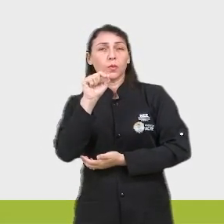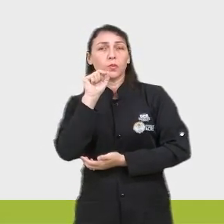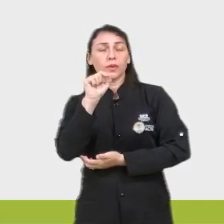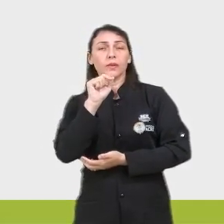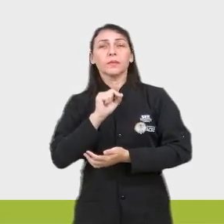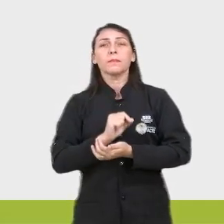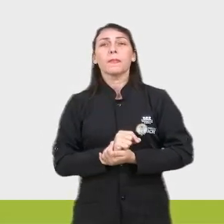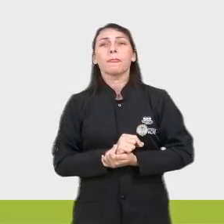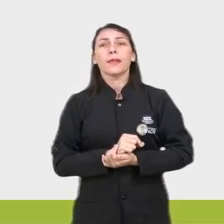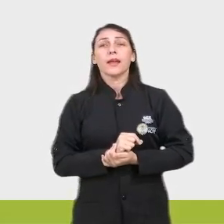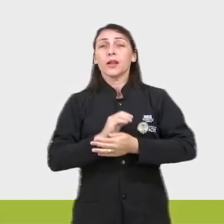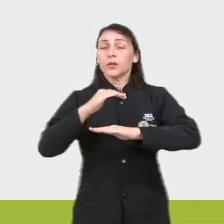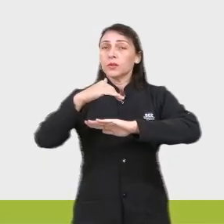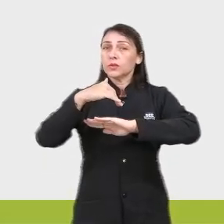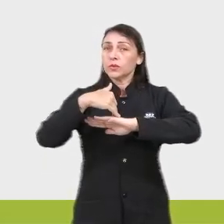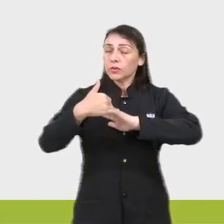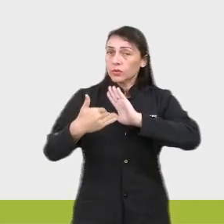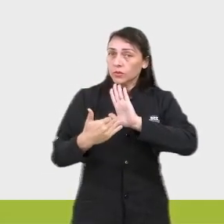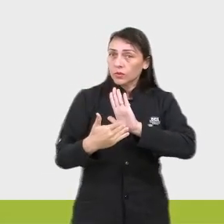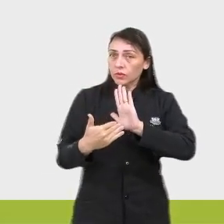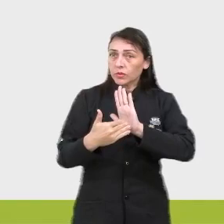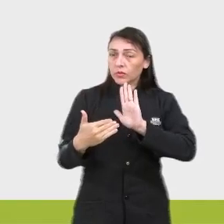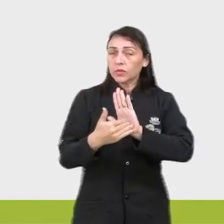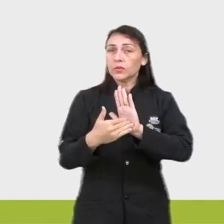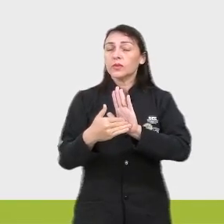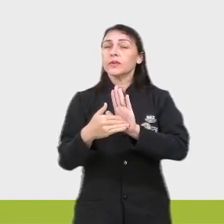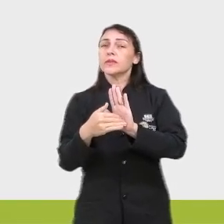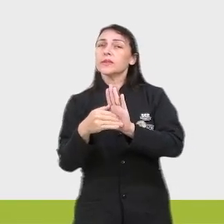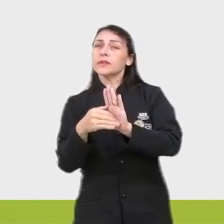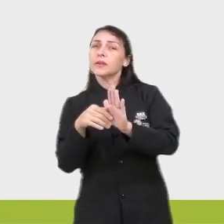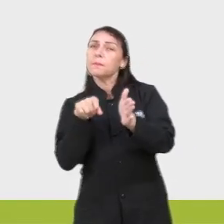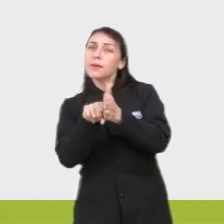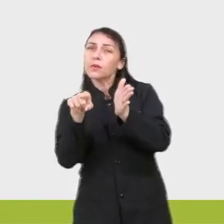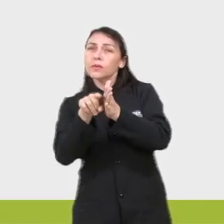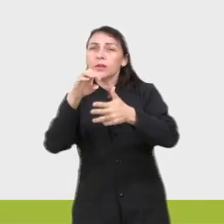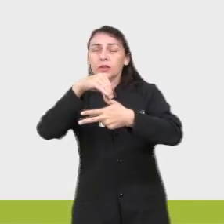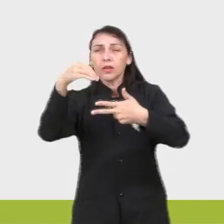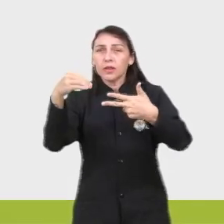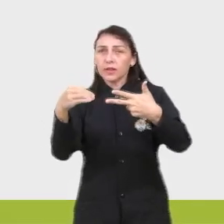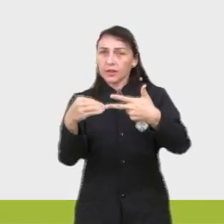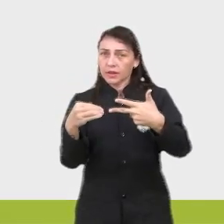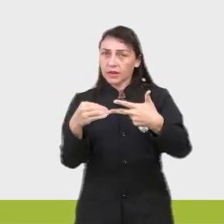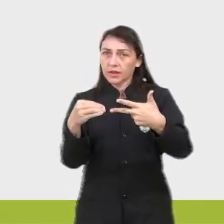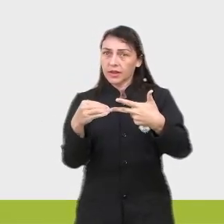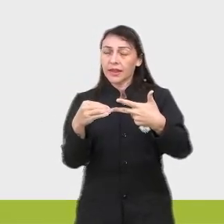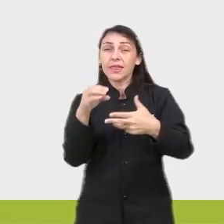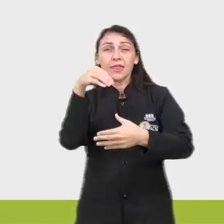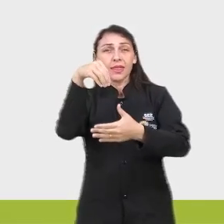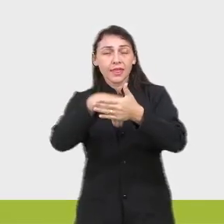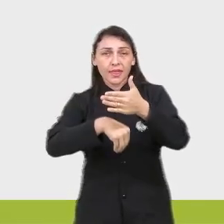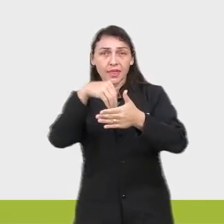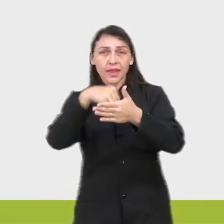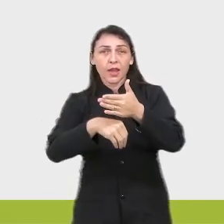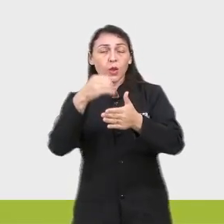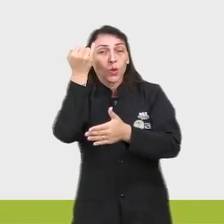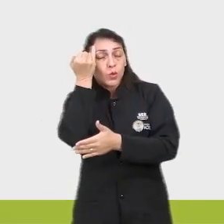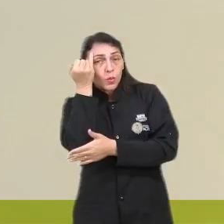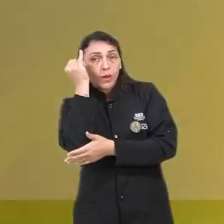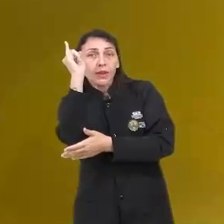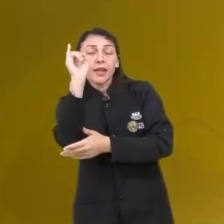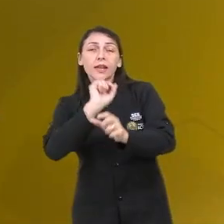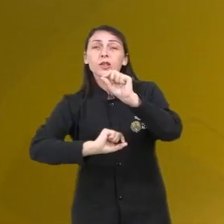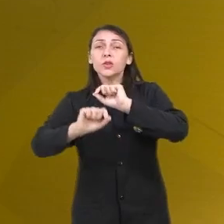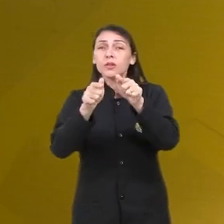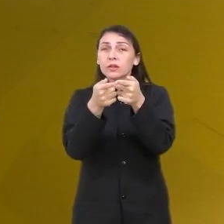que todas as questões de ENEM elas perpassam dentro de uma ideia